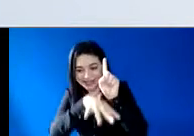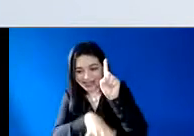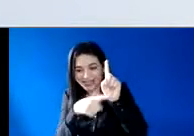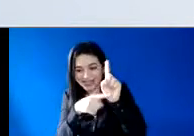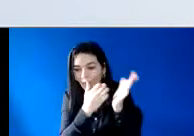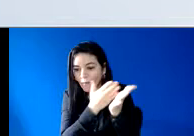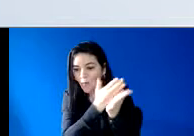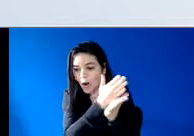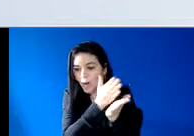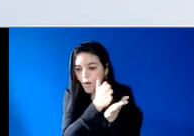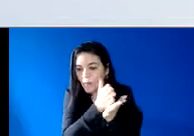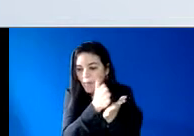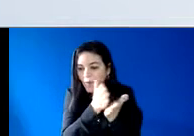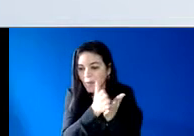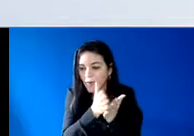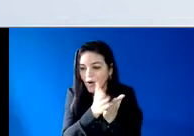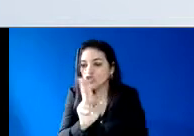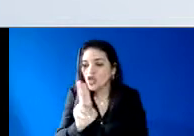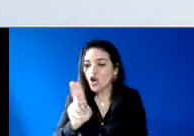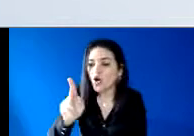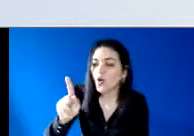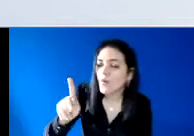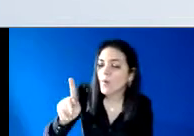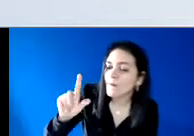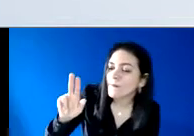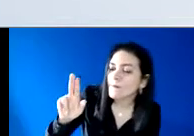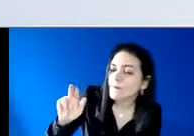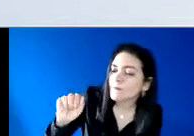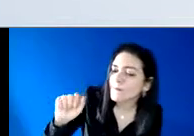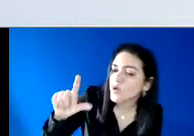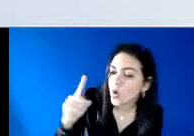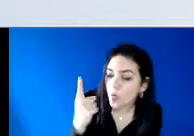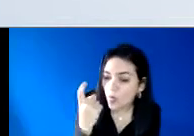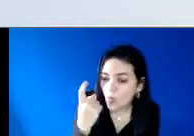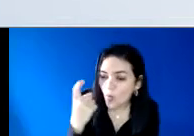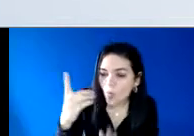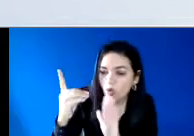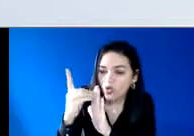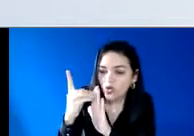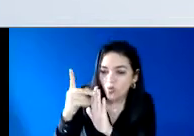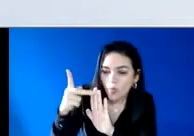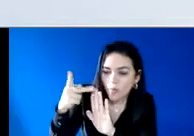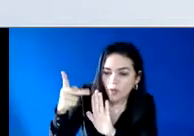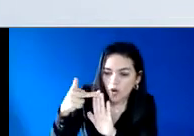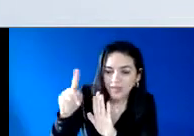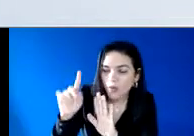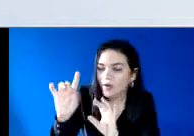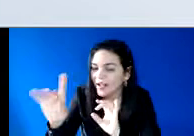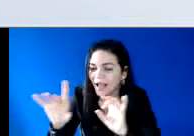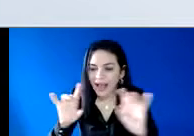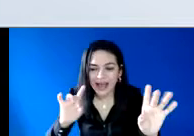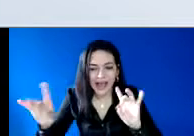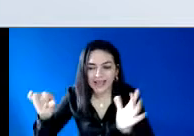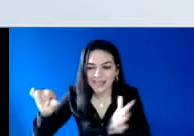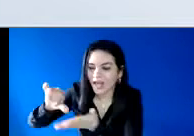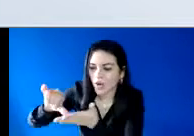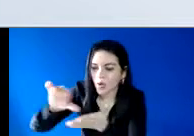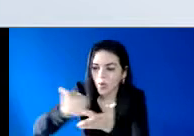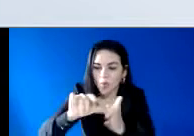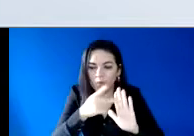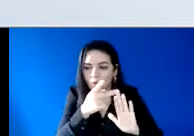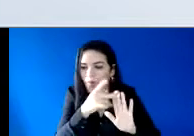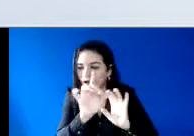no plural. Por que ele tem o nome no plural? Porque não existe um único protocolo. Cada caso é um caso, cada unidade é uma unidade. Esses protocolos